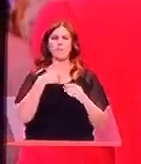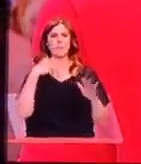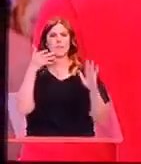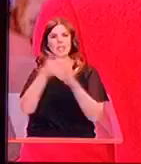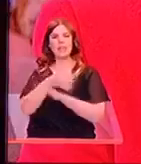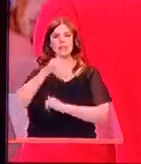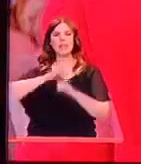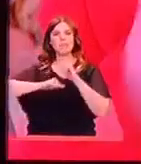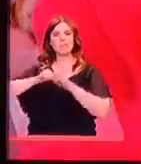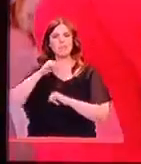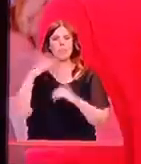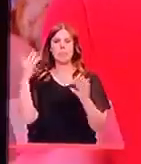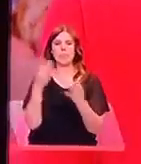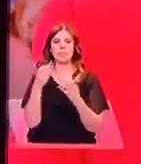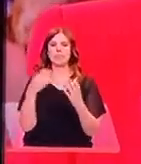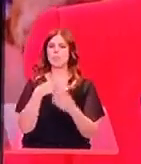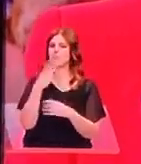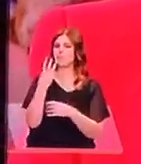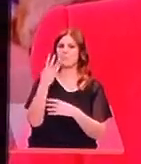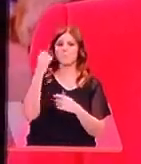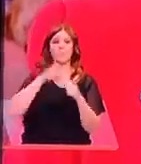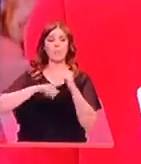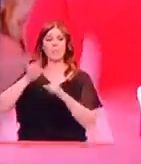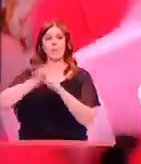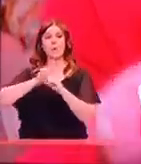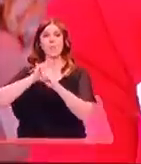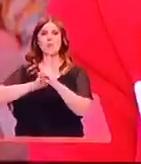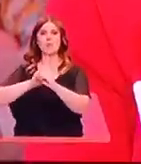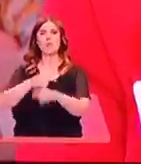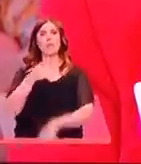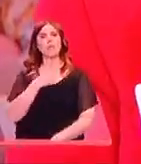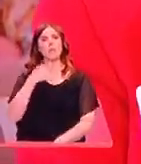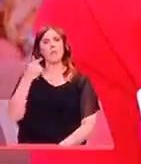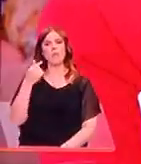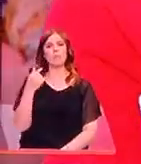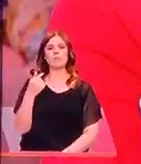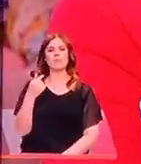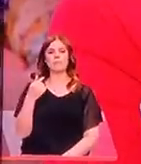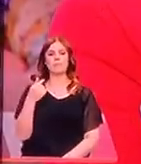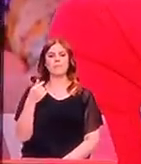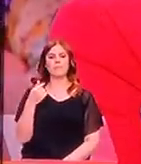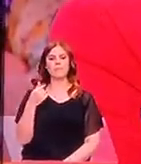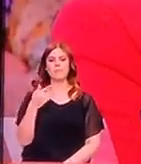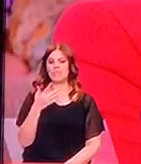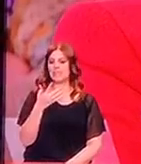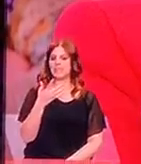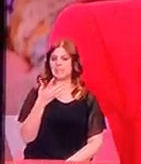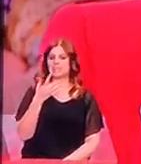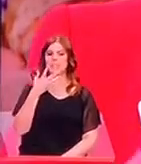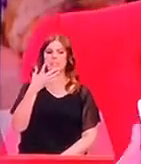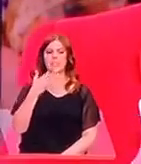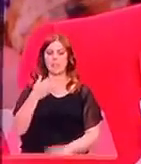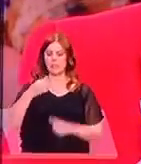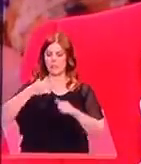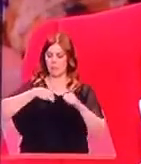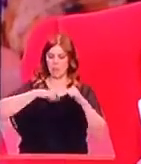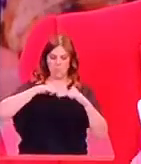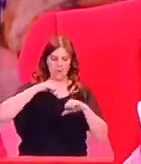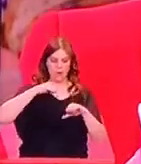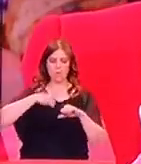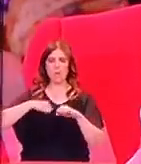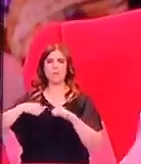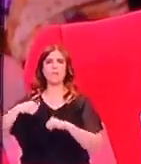bloco de operação, porque foram 3 operações seguidas, eu tenho 7 cortes aqui no